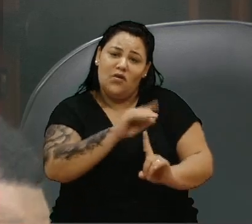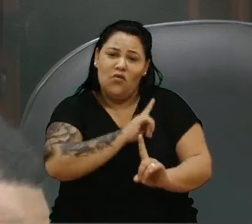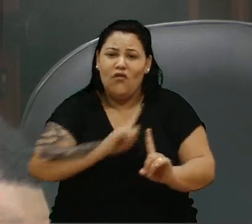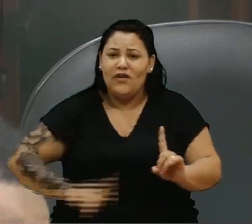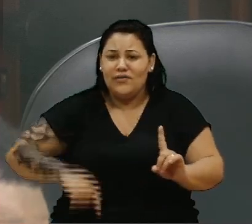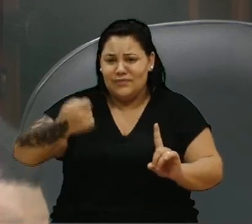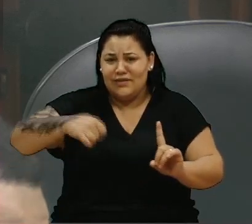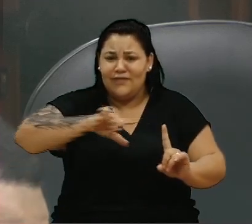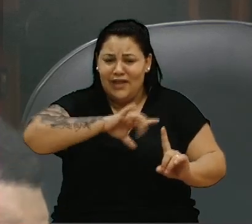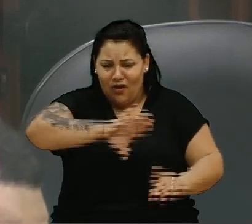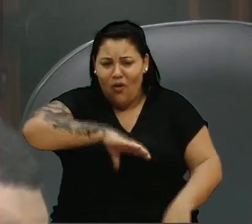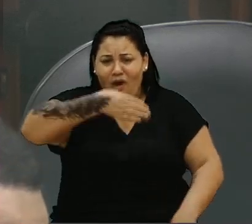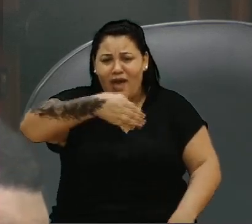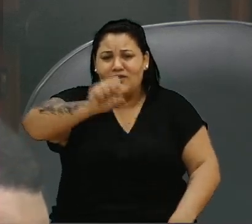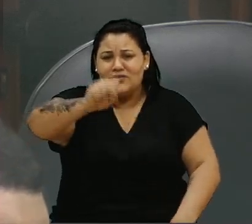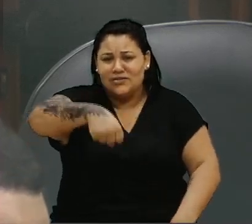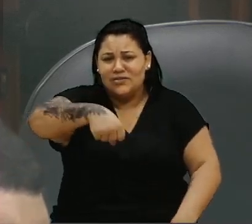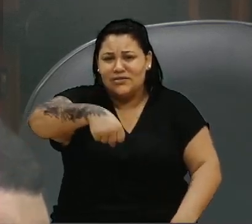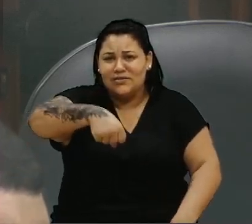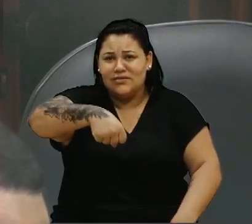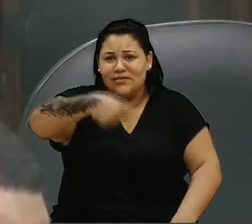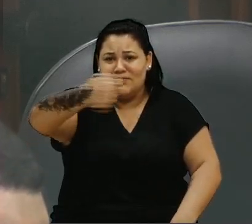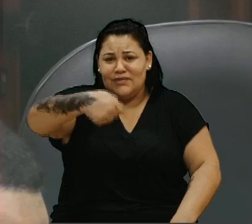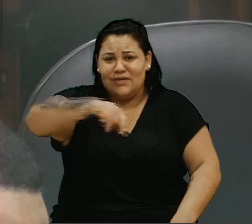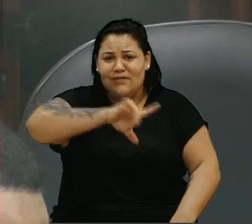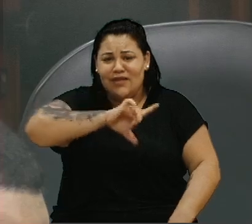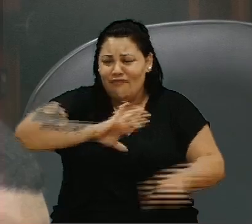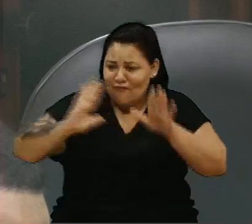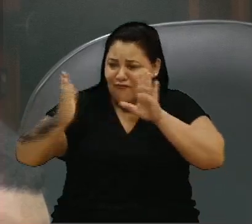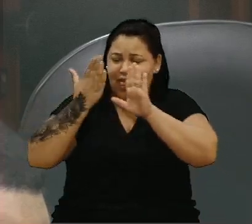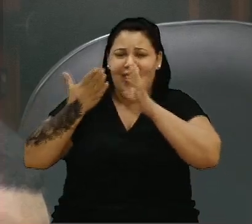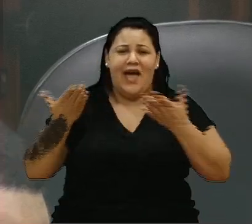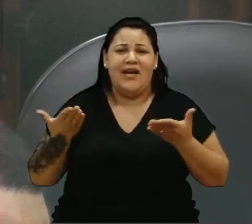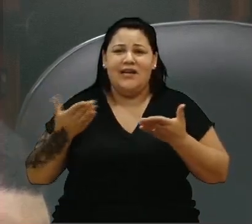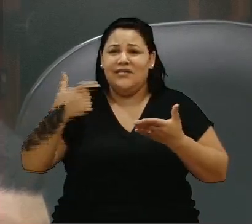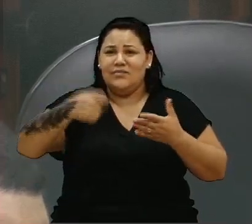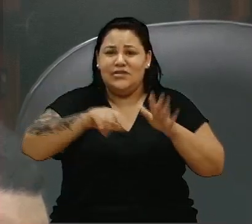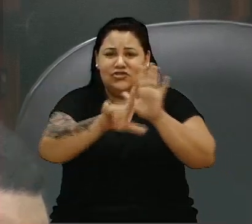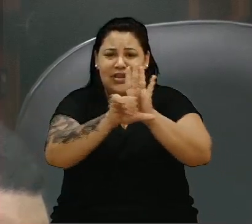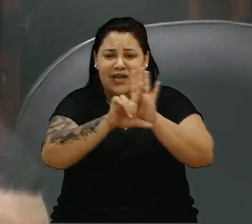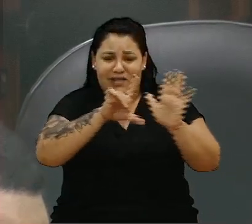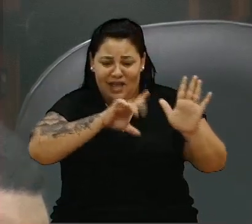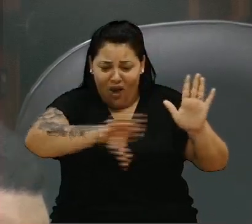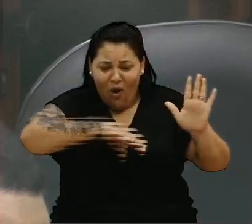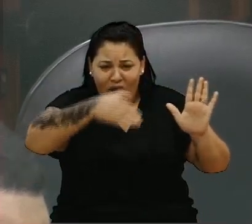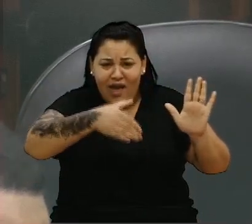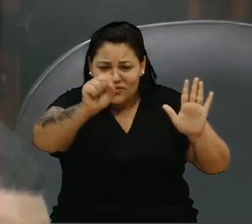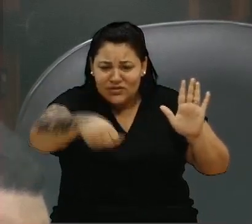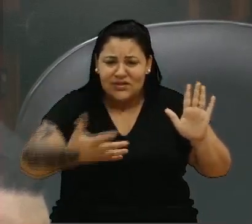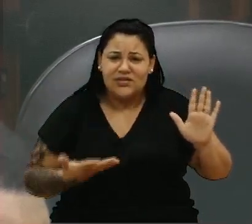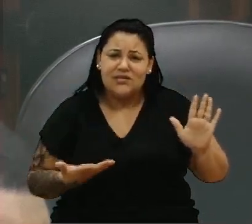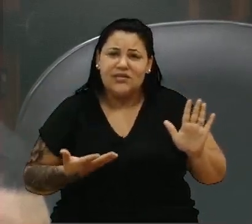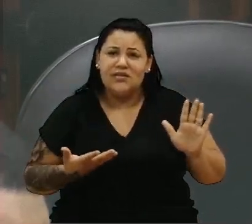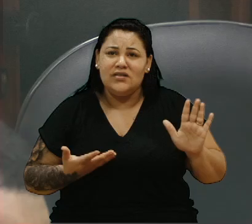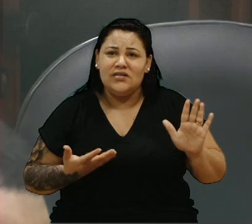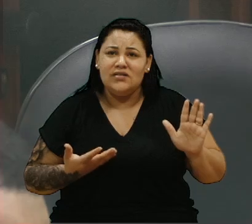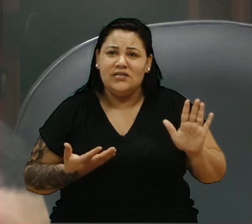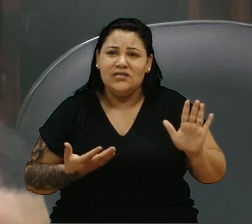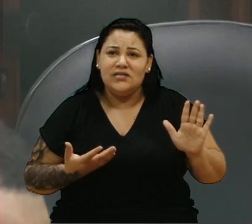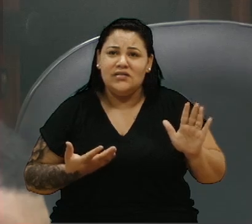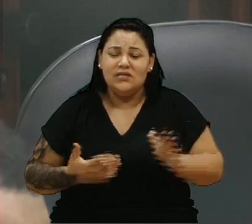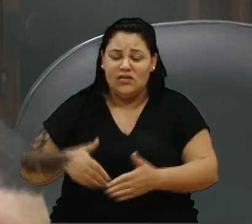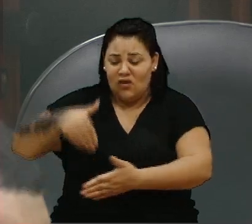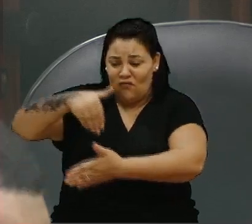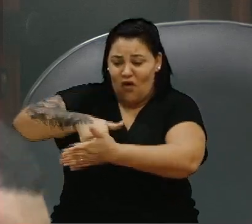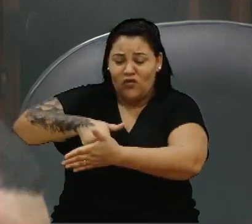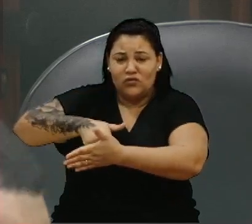ter coragem, sim. Teria que ter coragem de peitar. Já que não precisa de lei, tenha coragem. E mais, voto a favor de